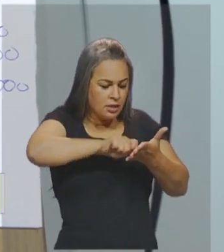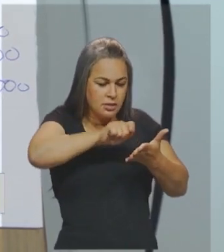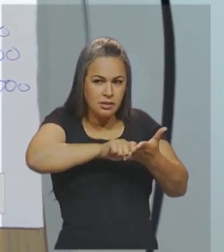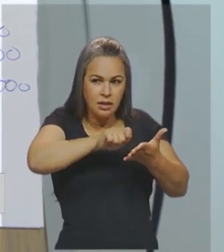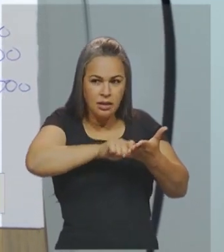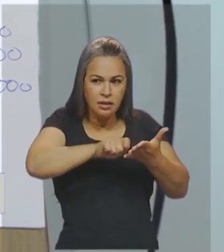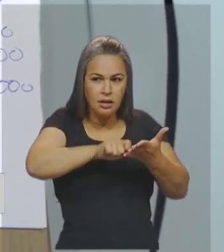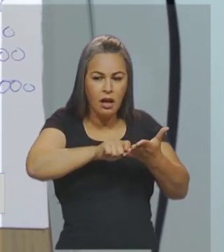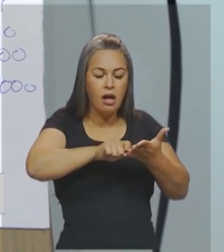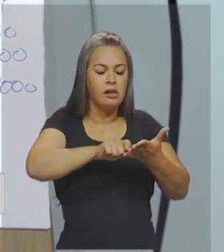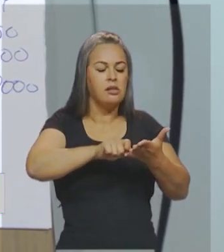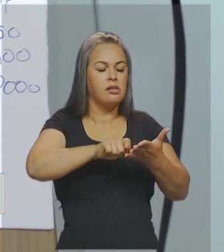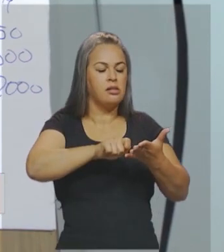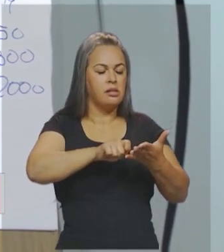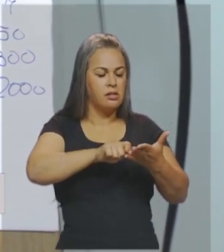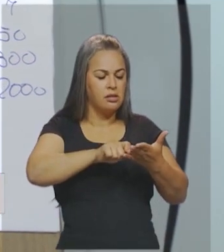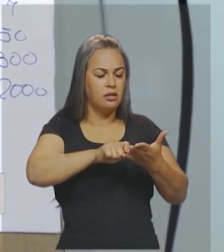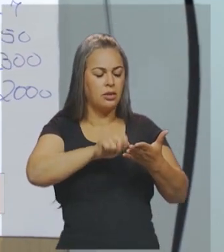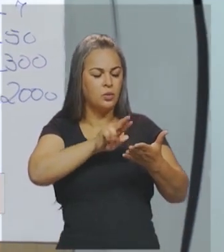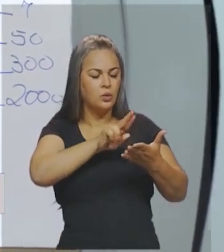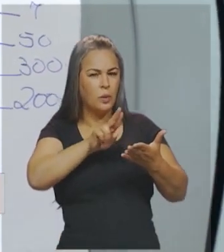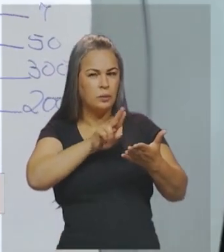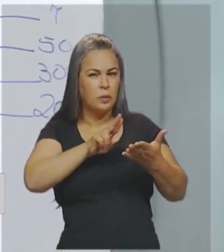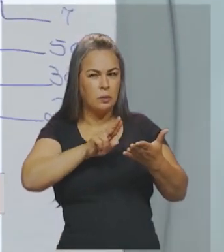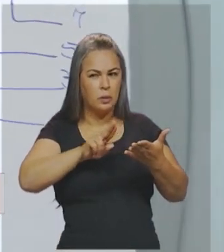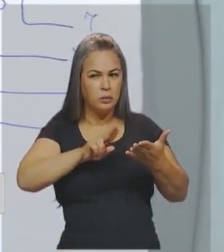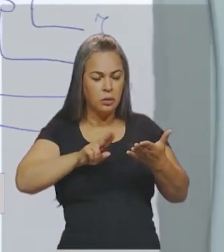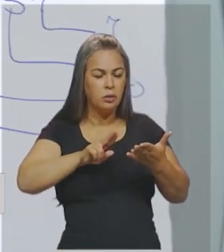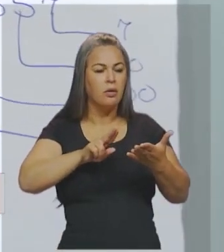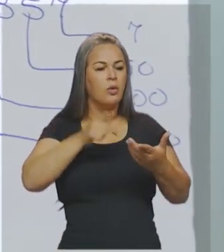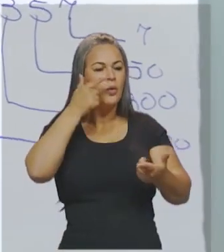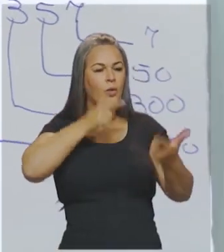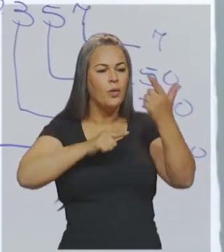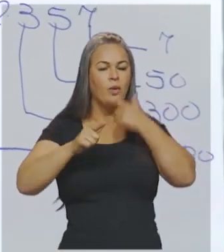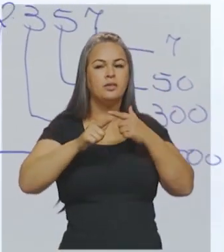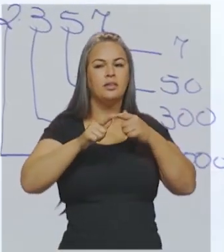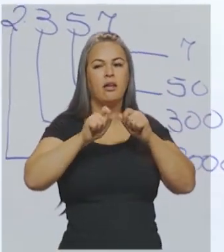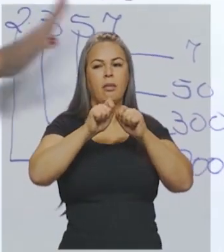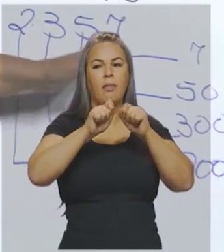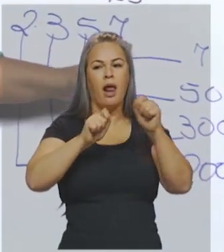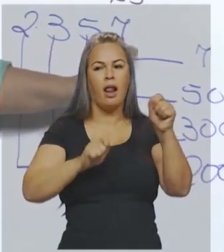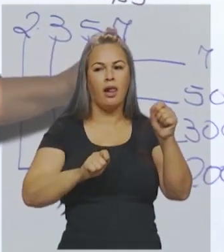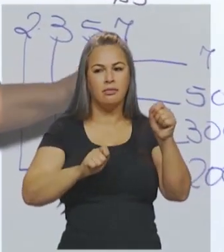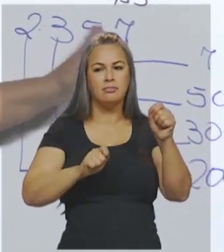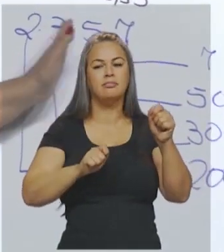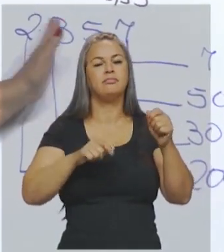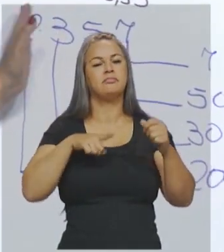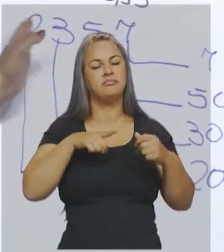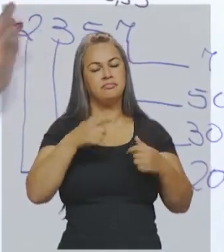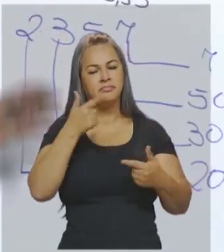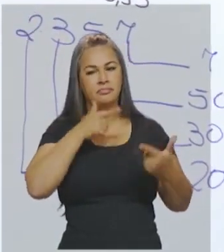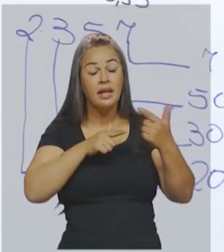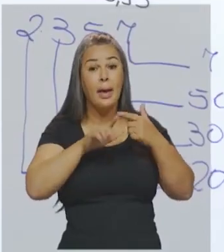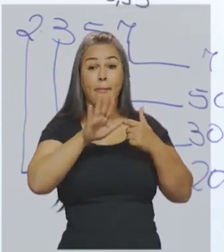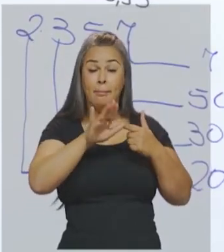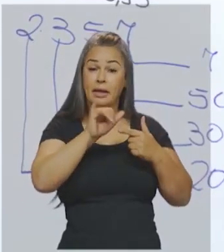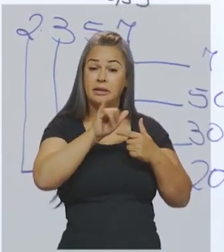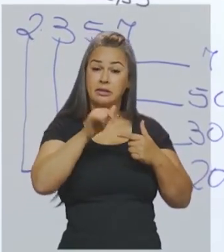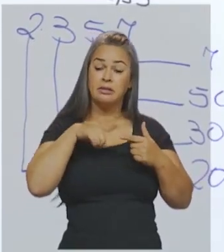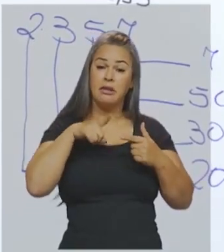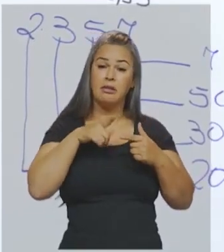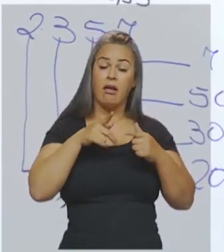bem mais fácil para você representar e fazer a decomposição, tá? Mas se quiser colocar a ordem, também